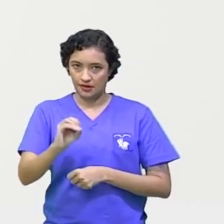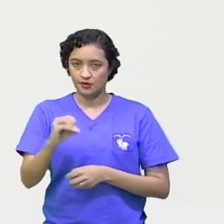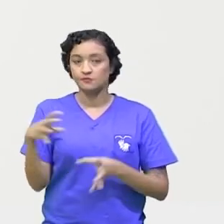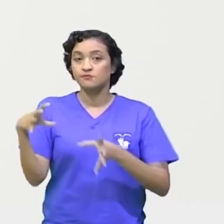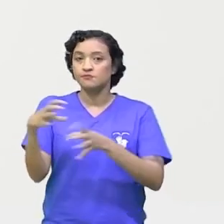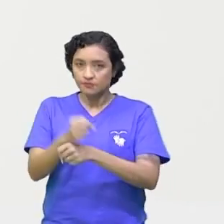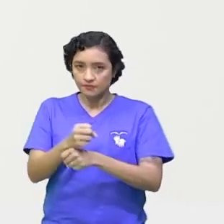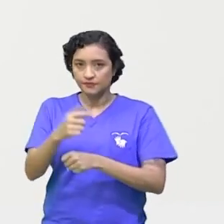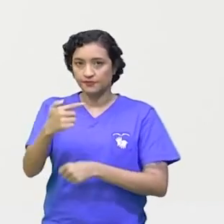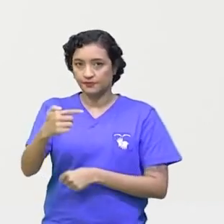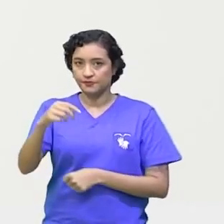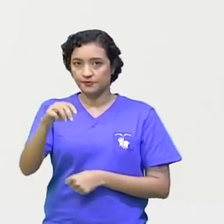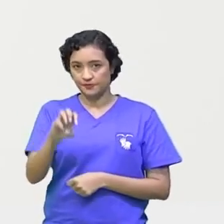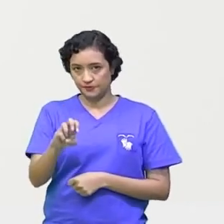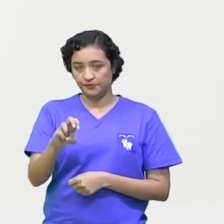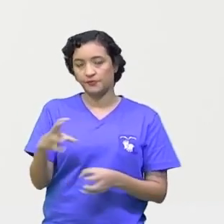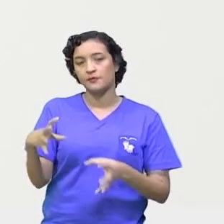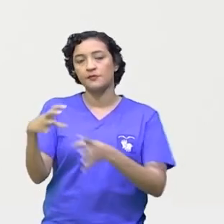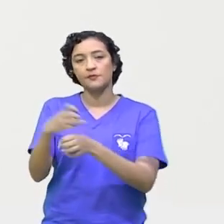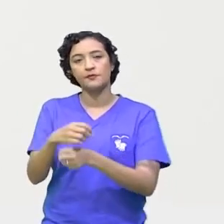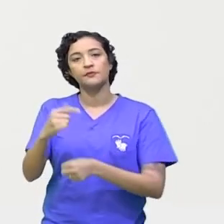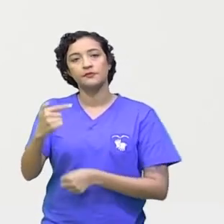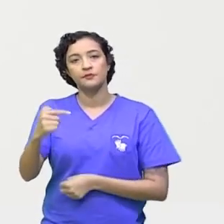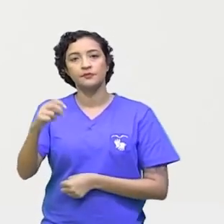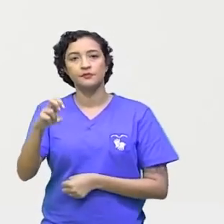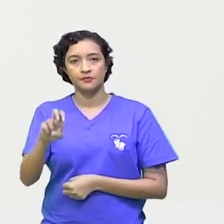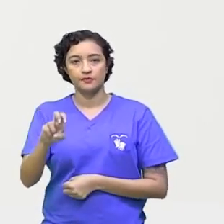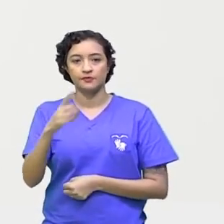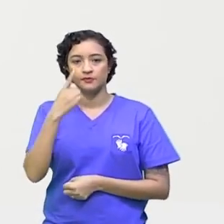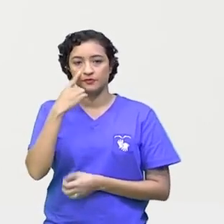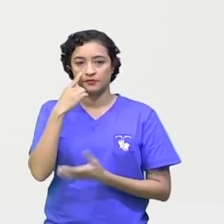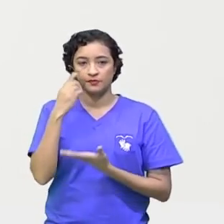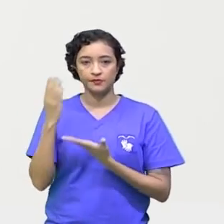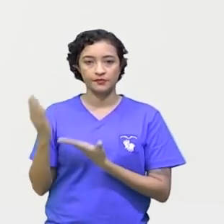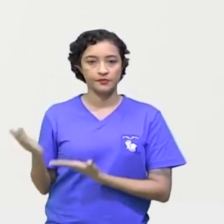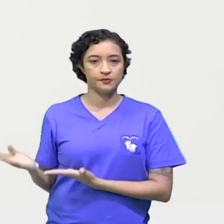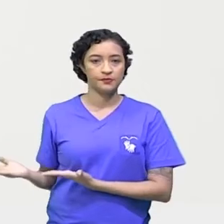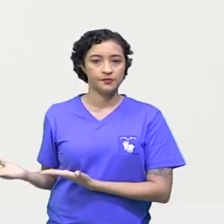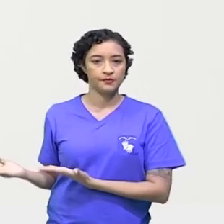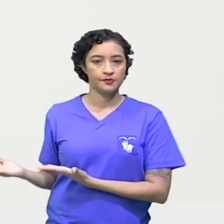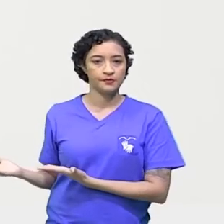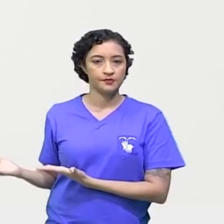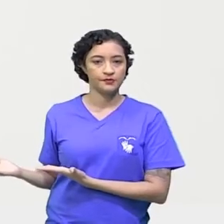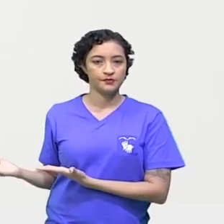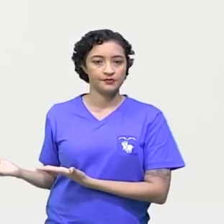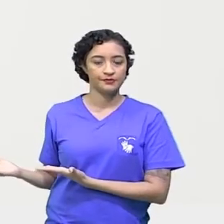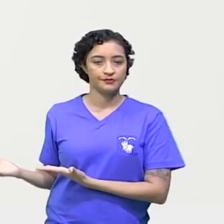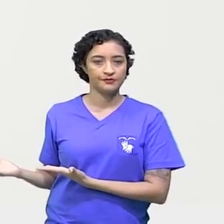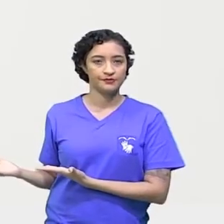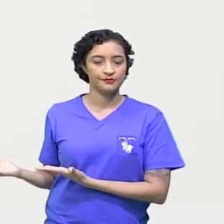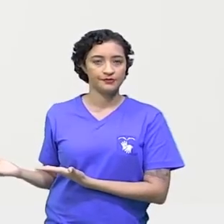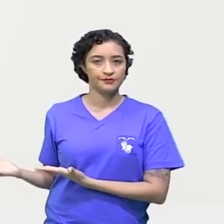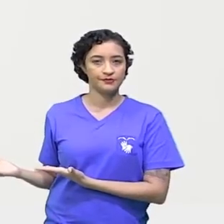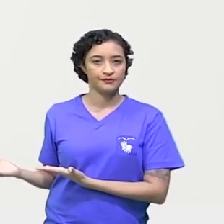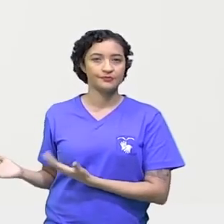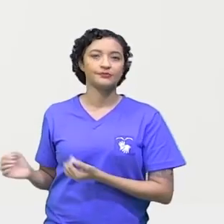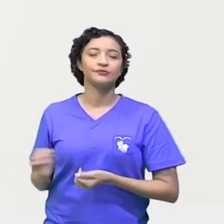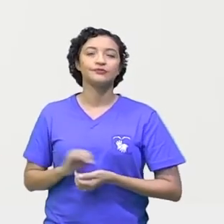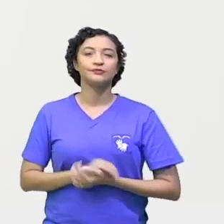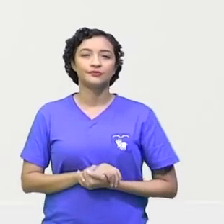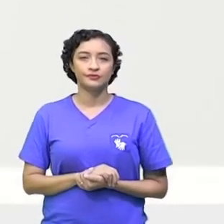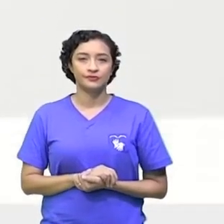75 mais 75. Então, vamos lá fazer o perímetro.